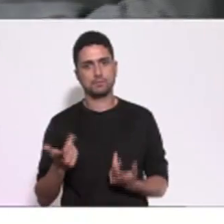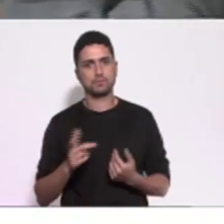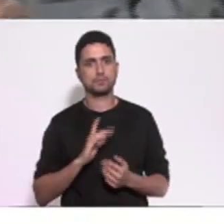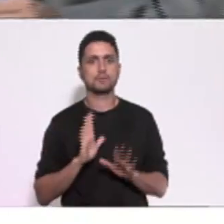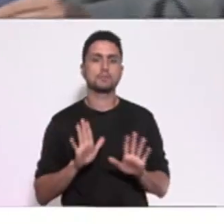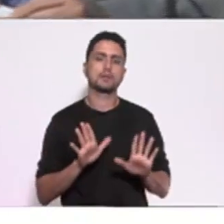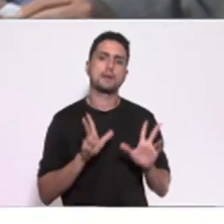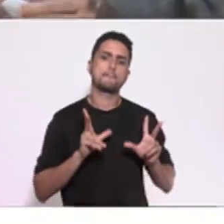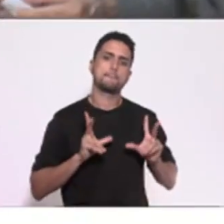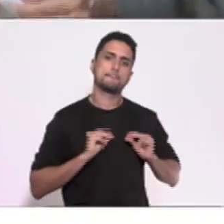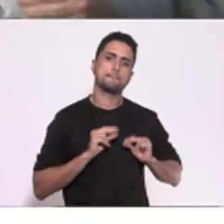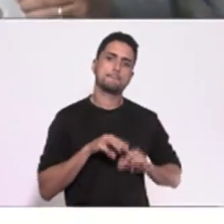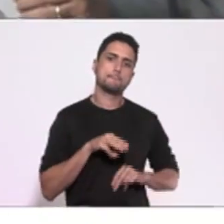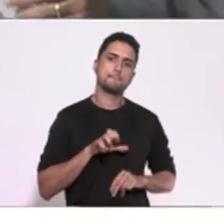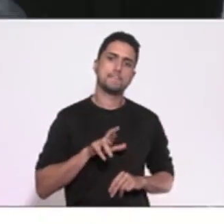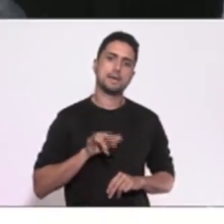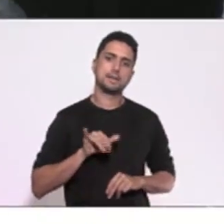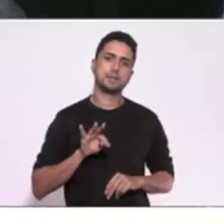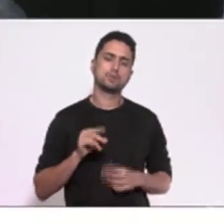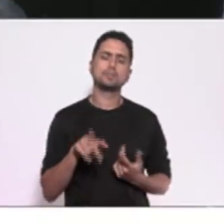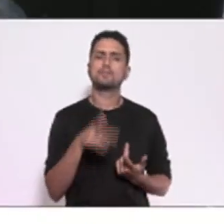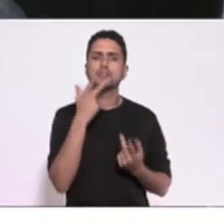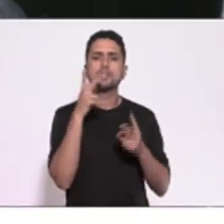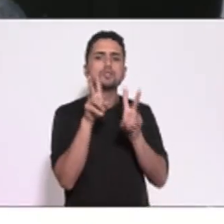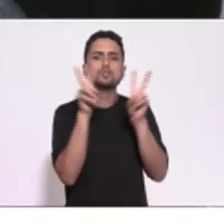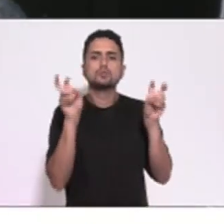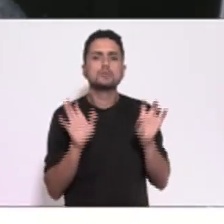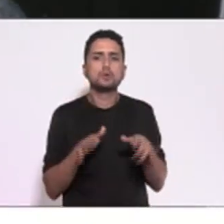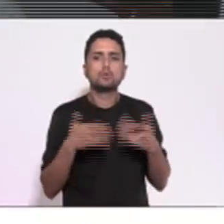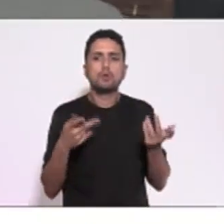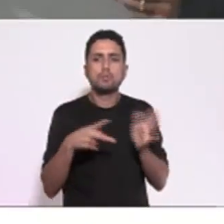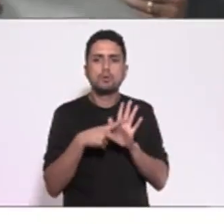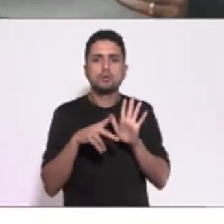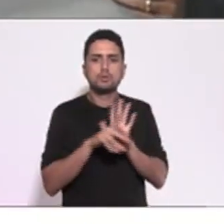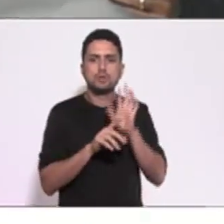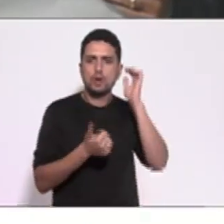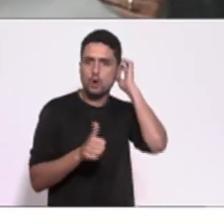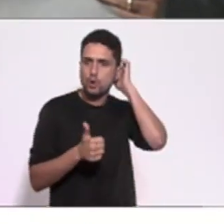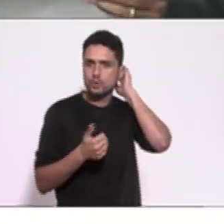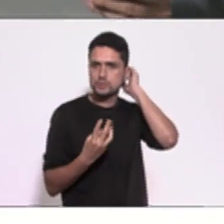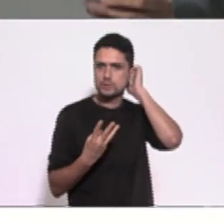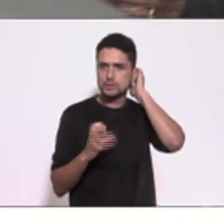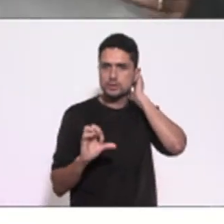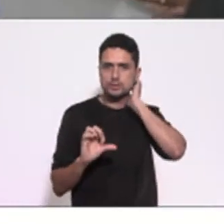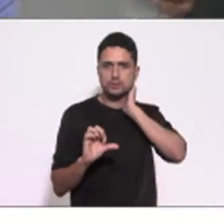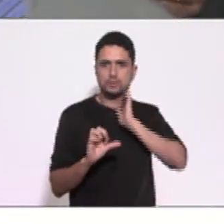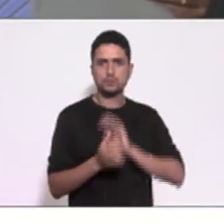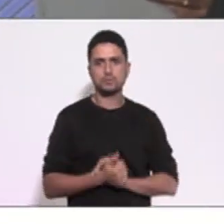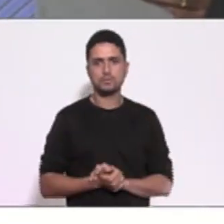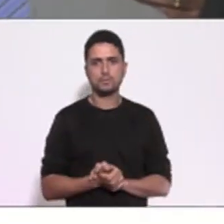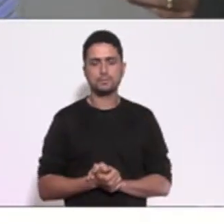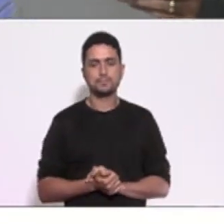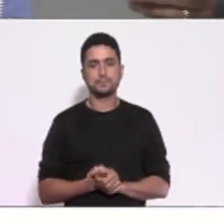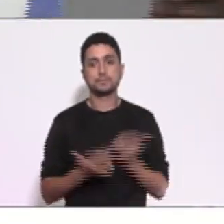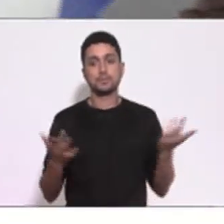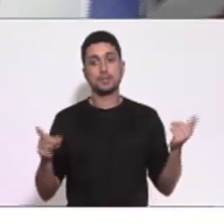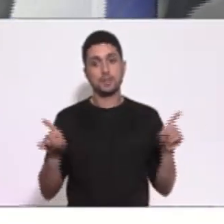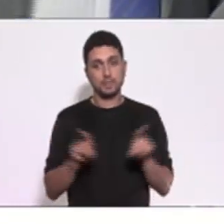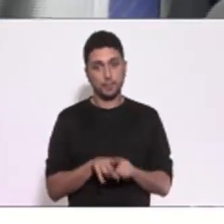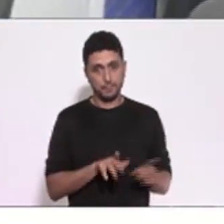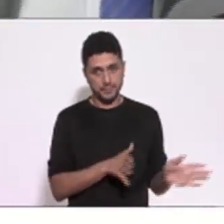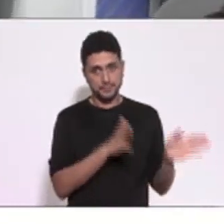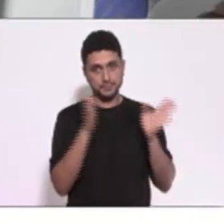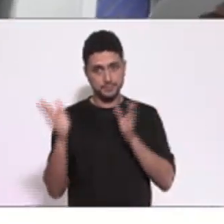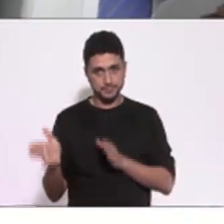mérito, senhor presidente, além disso... Você está falando de qual projeto? O projeto 1139. Ok. 1139. Além disso, senhor